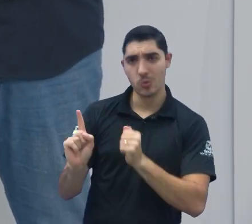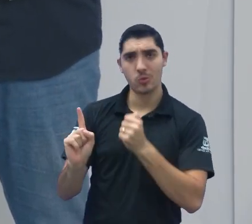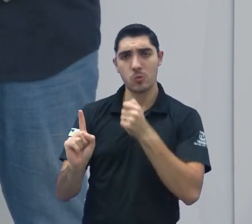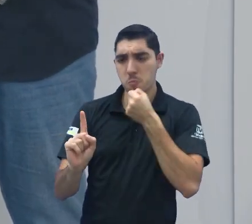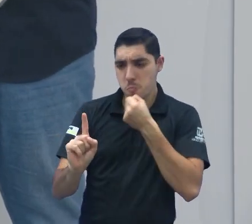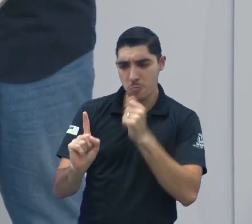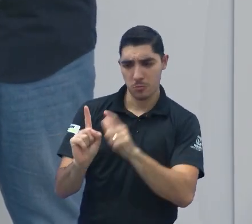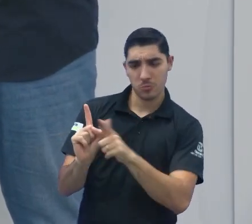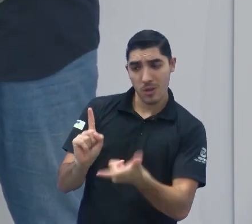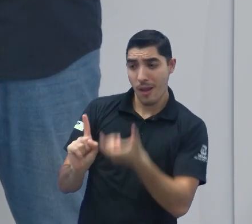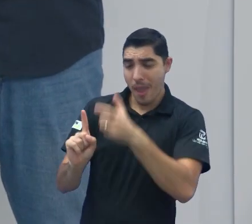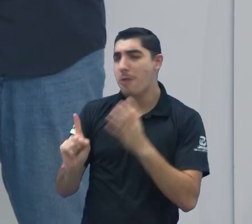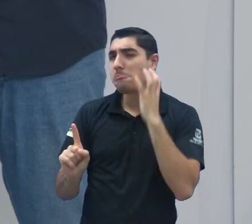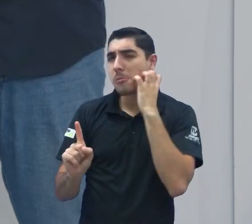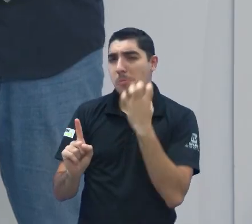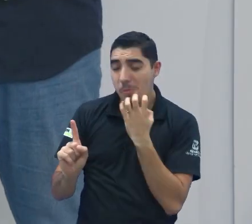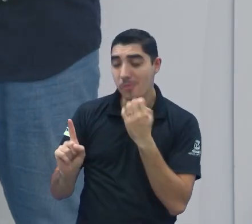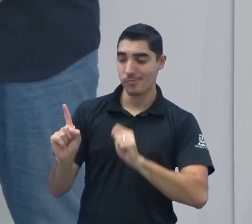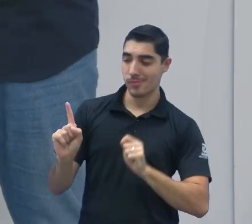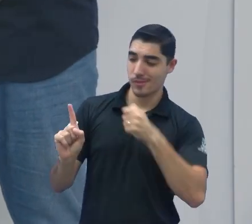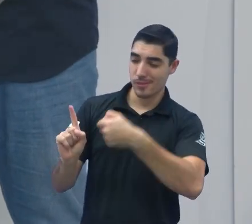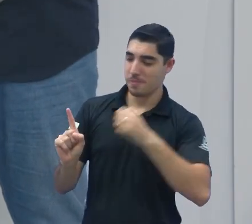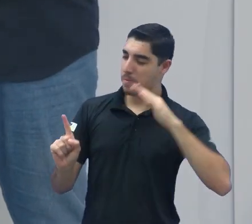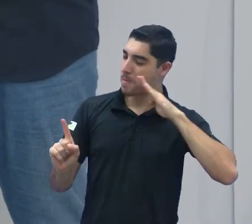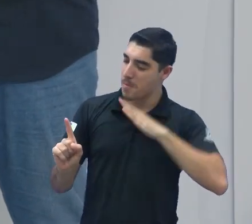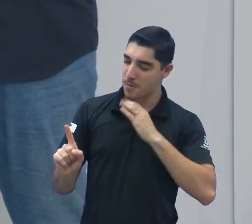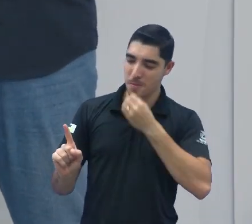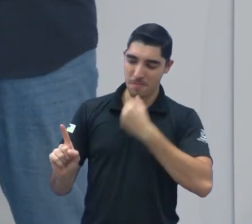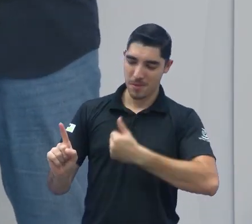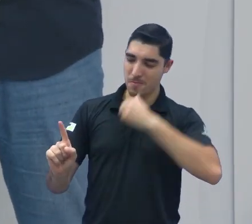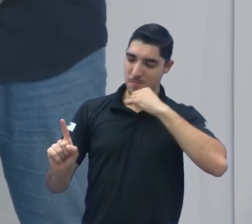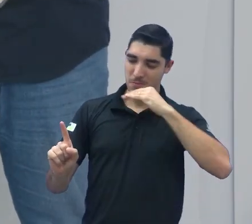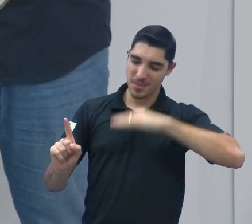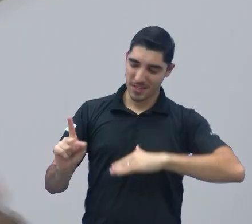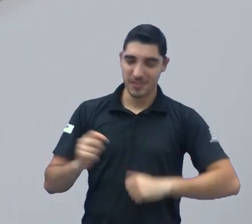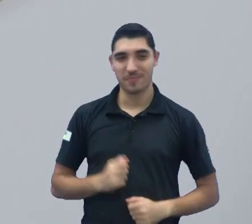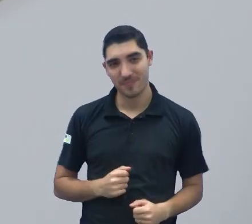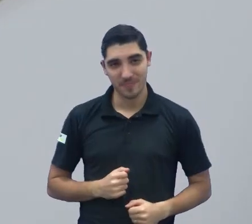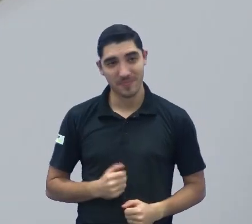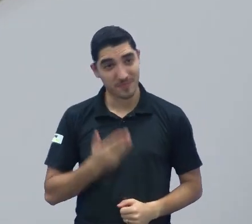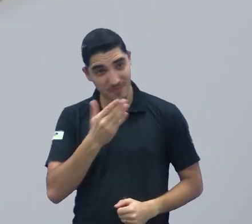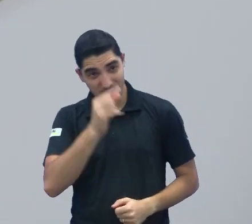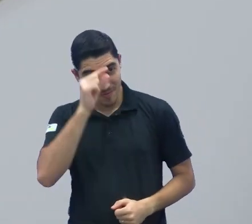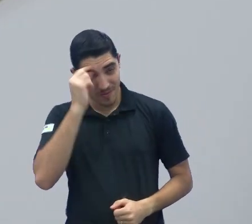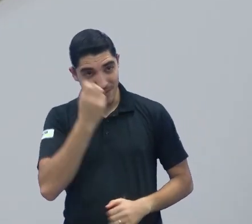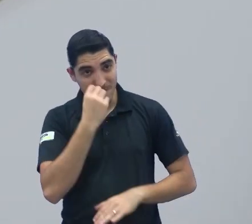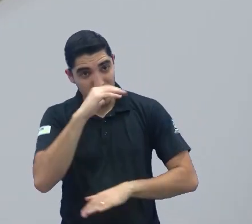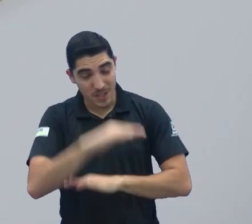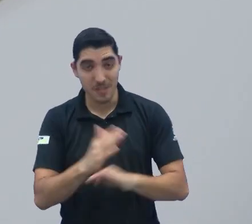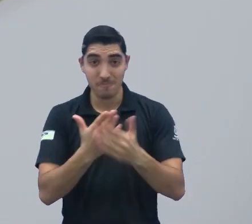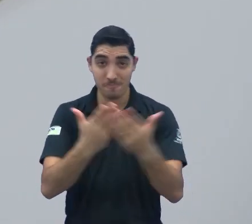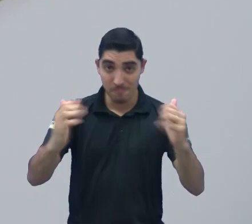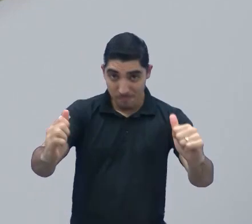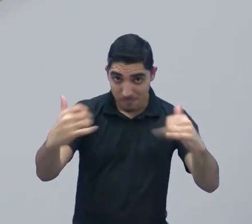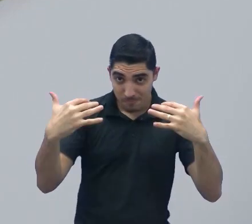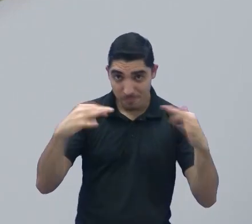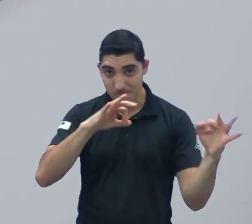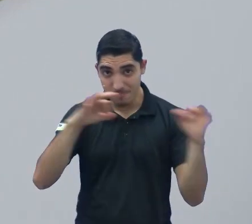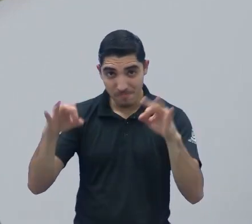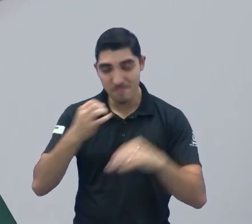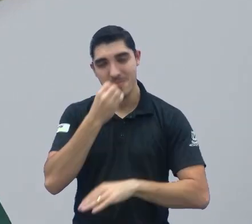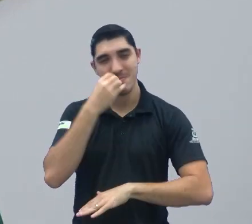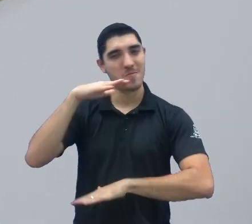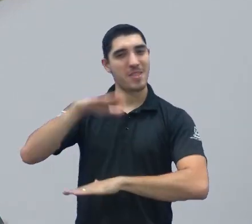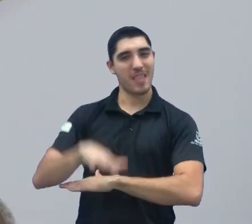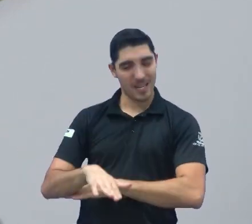Barbinha da TV Câmara, o nosso querido Paulo Ricardo. Tudo bem, Paulito? Boa tarde. Boa tarde, Vieira. Boa tarde a todos que nos acompanham aqui no Hora do Esporte. É